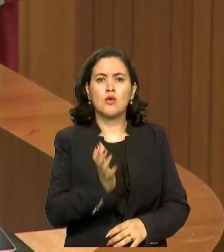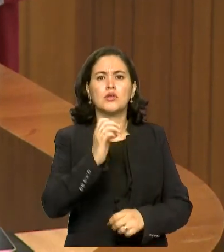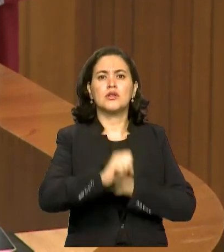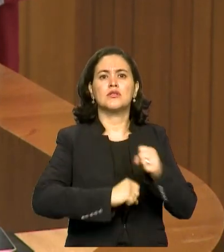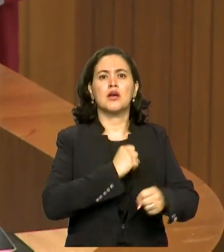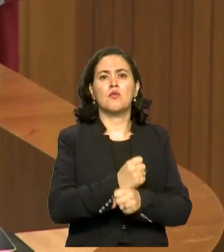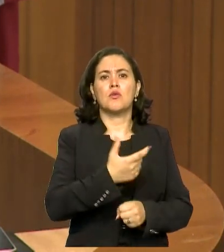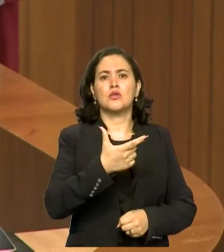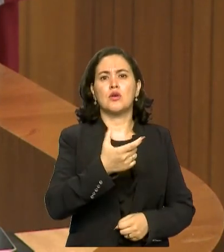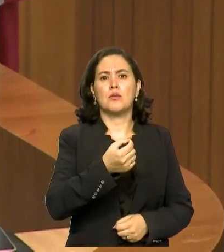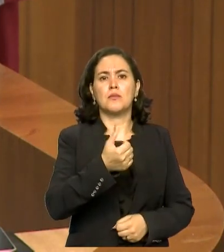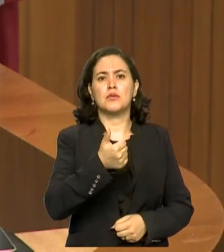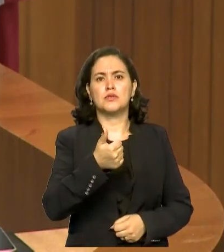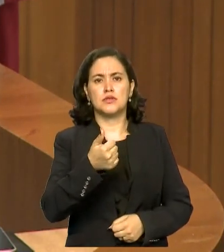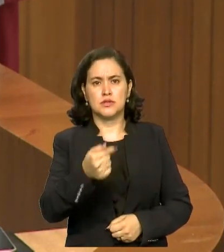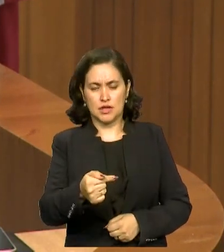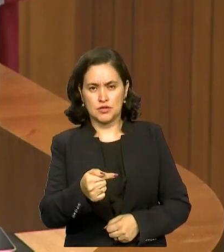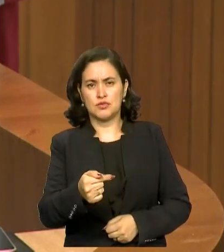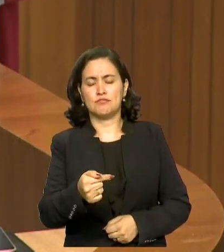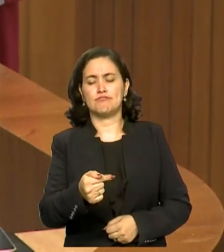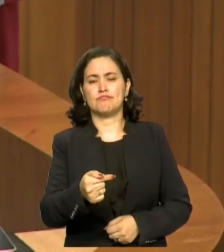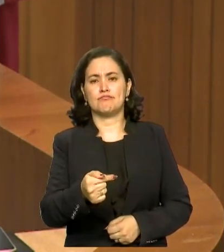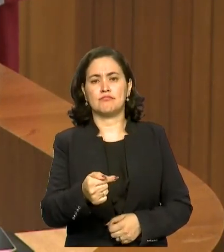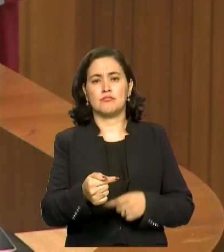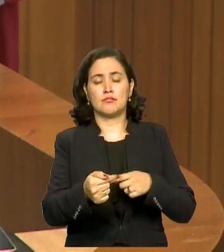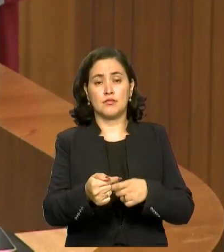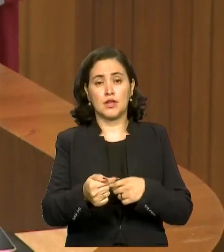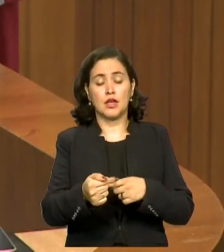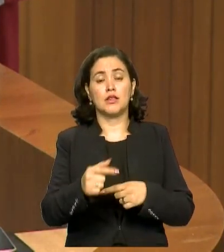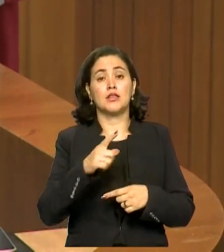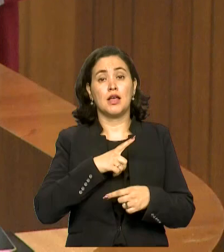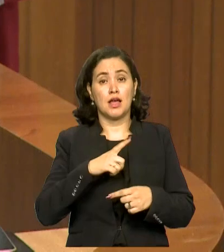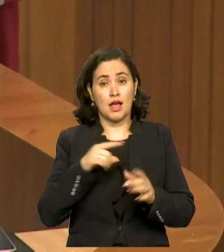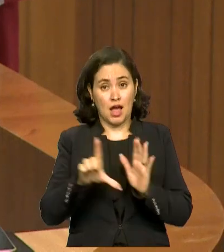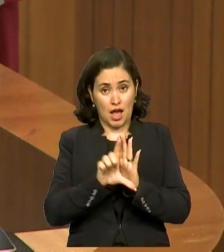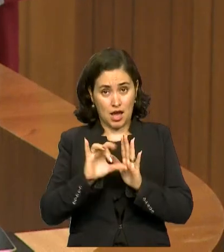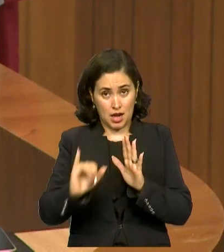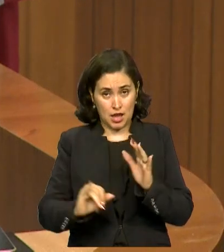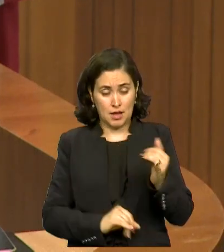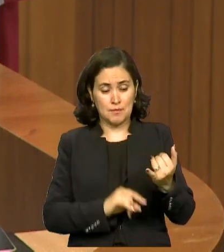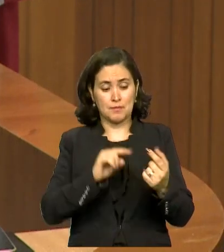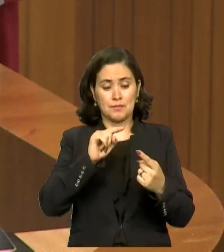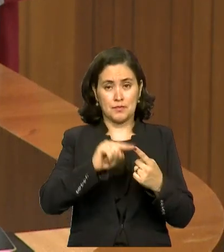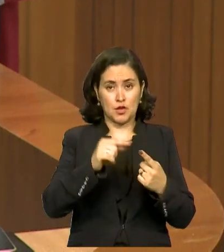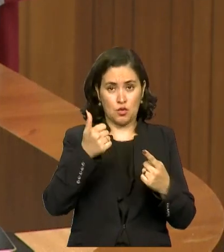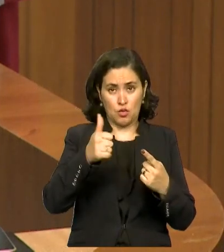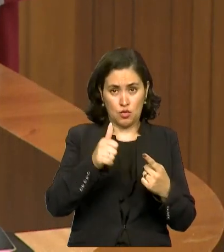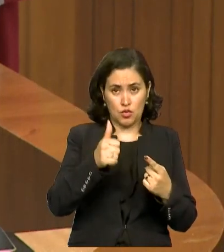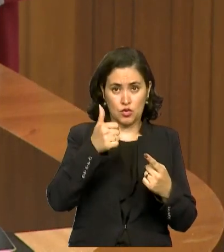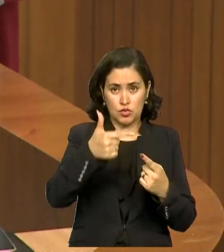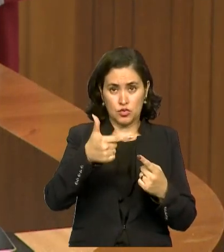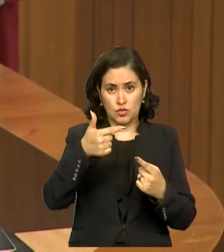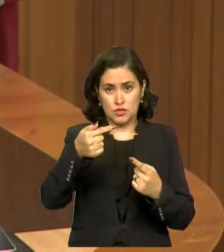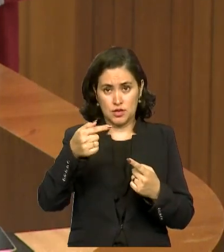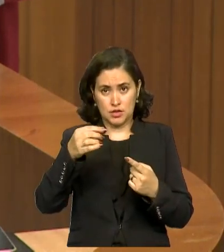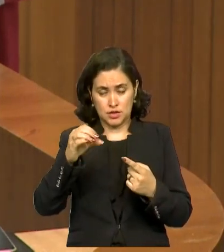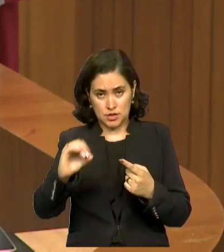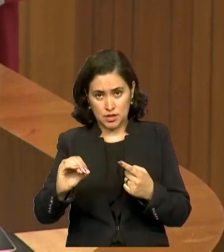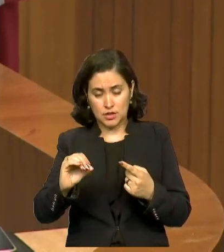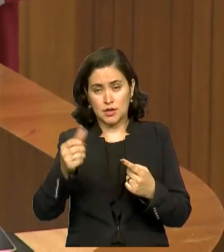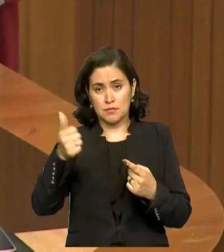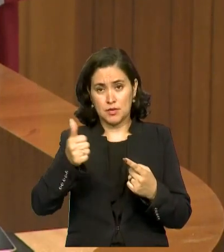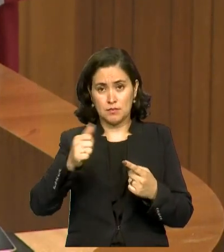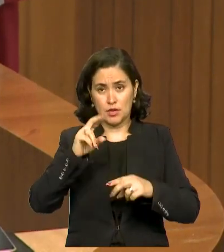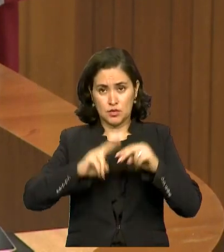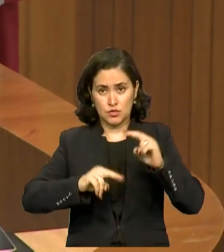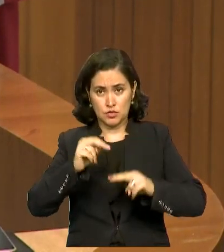essas leis aqui, ó, não foi apenas uma, foi a Lei 11.270, de 1º de junho de 2020,